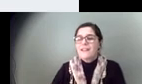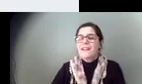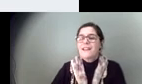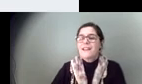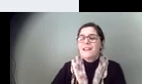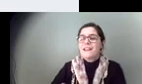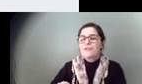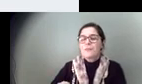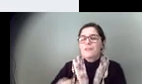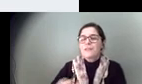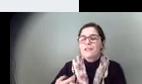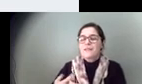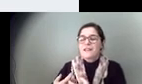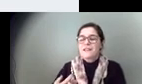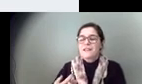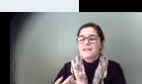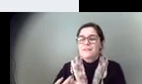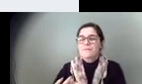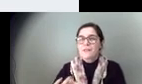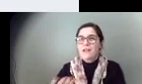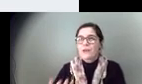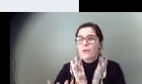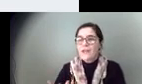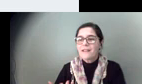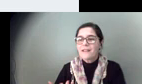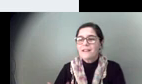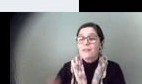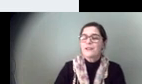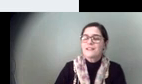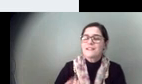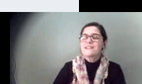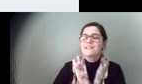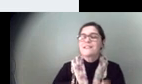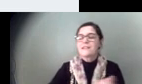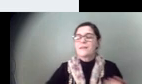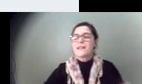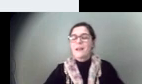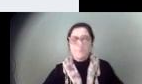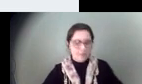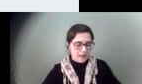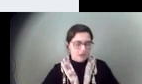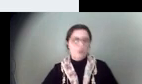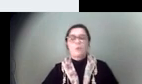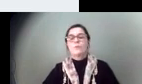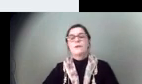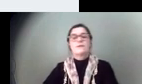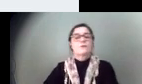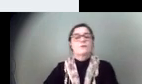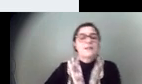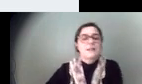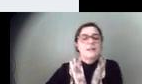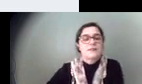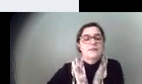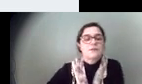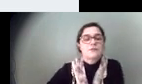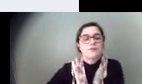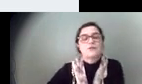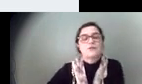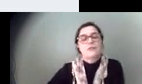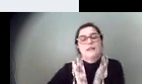consegue entender de uma maneira mais concreta, né, a importância de se trabalhar com as